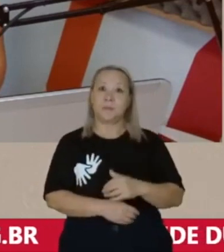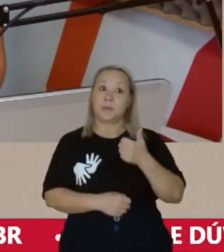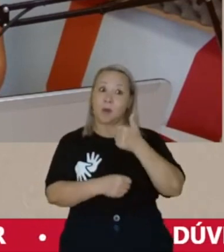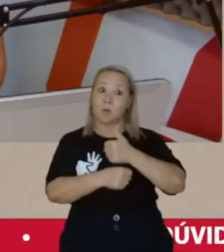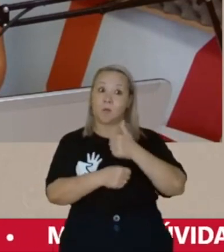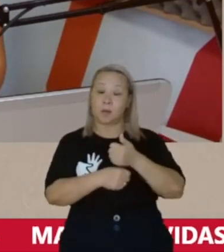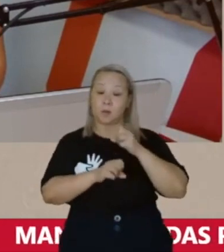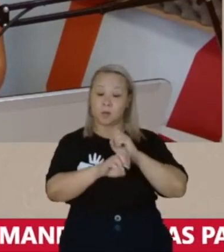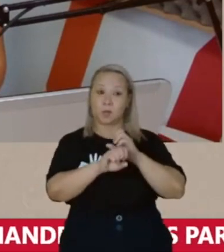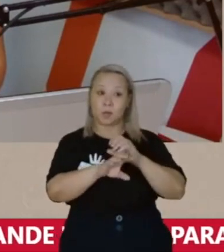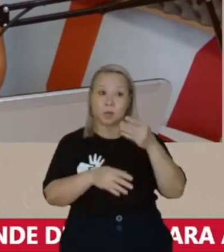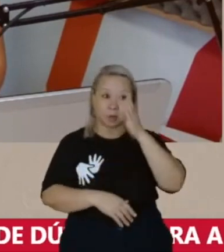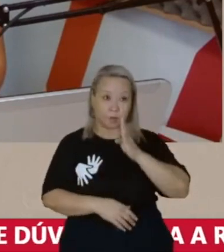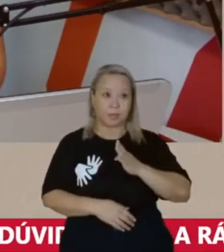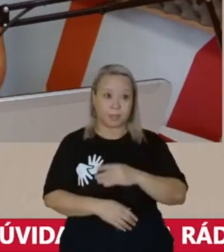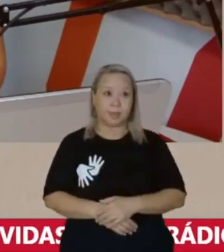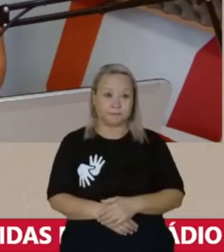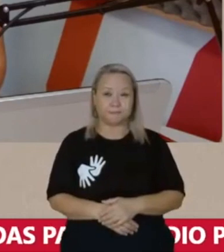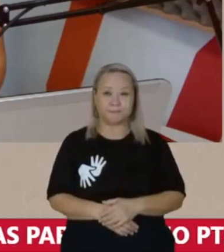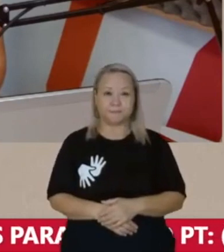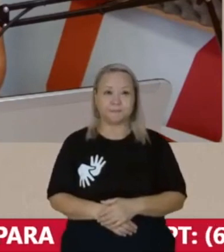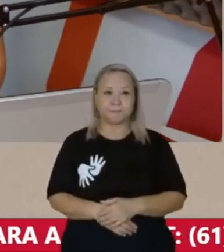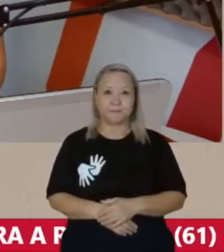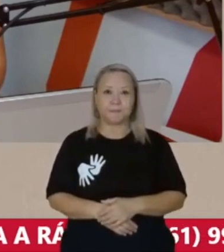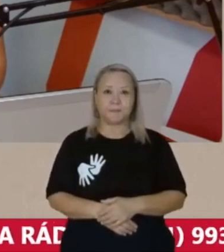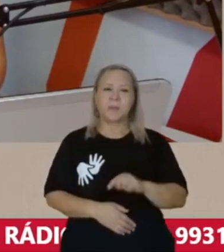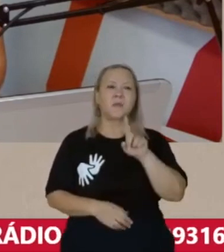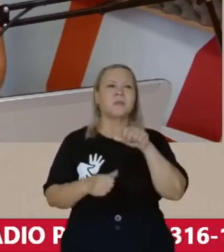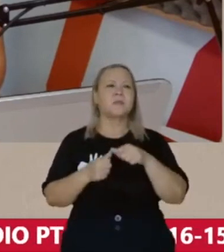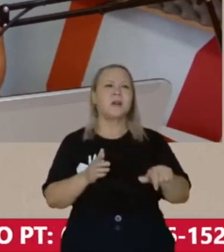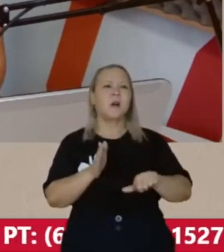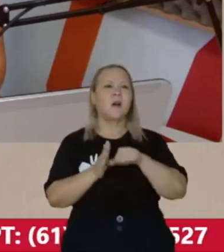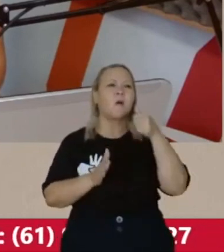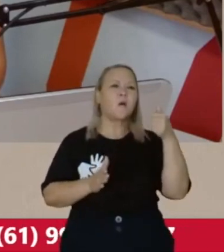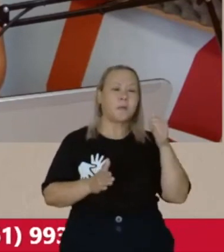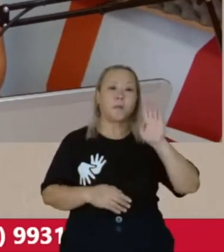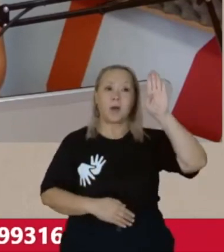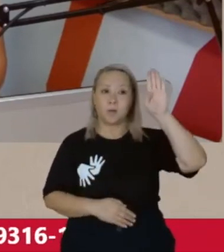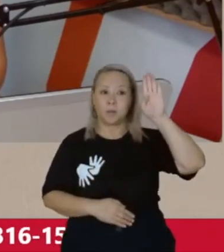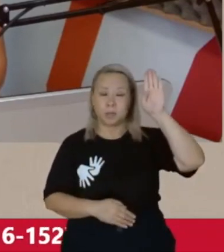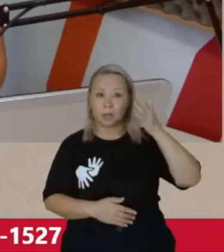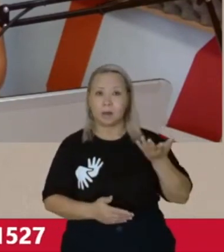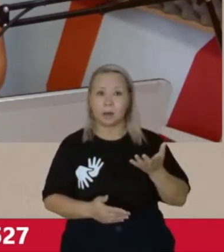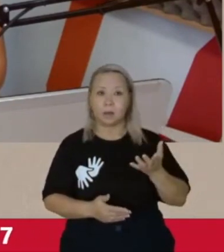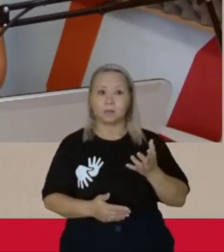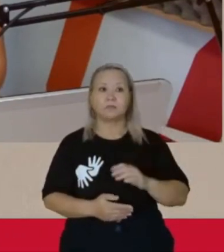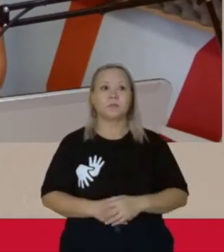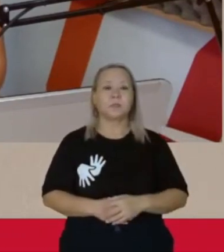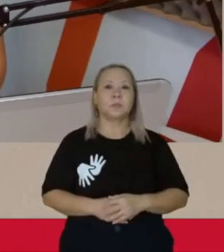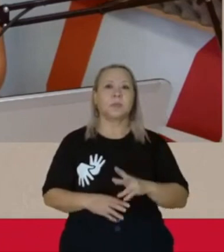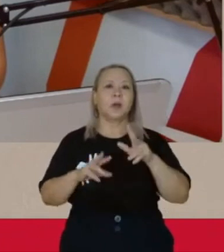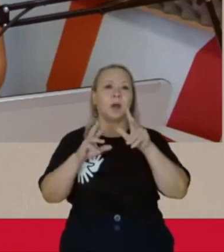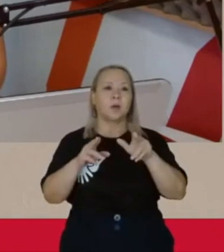É isso mesmo. Bom, você está no seu primeiro mandato como